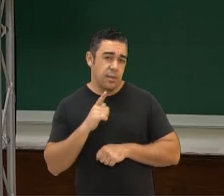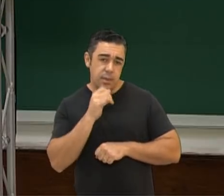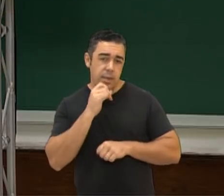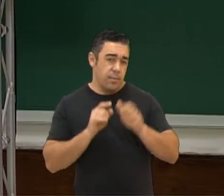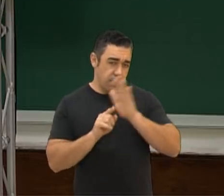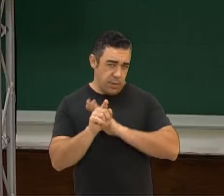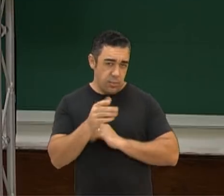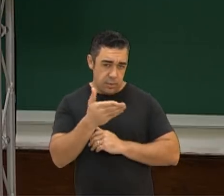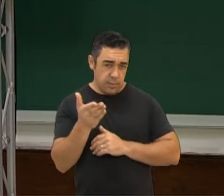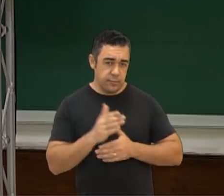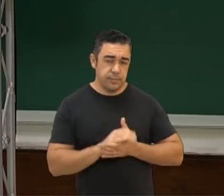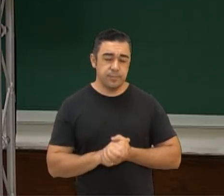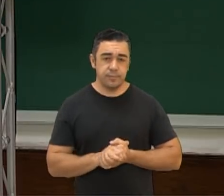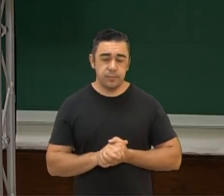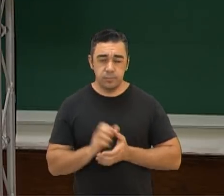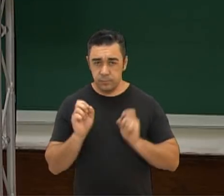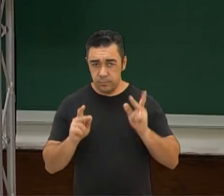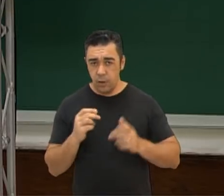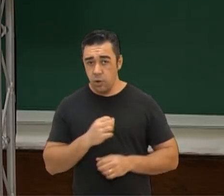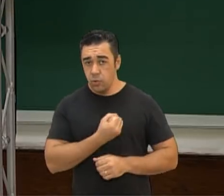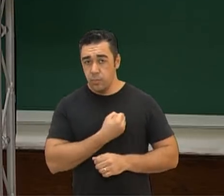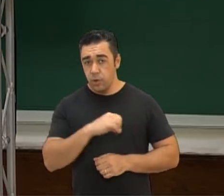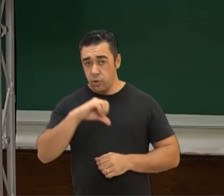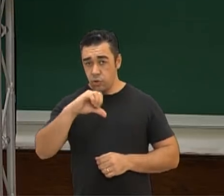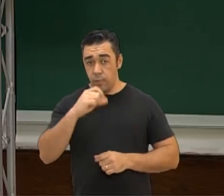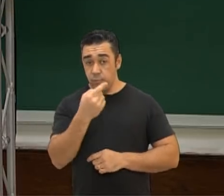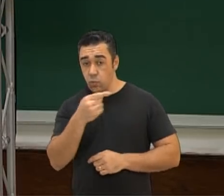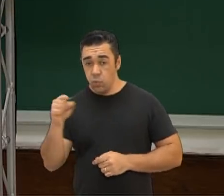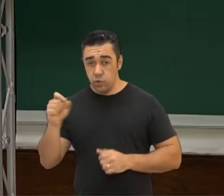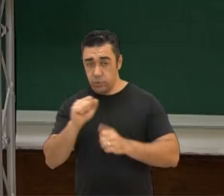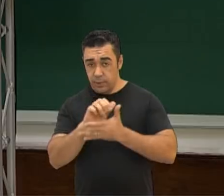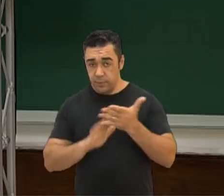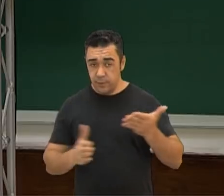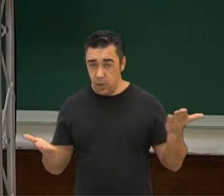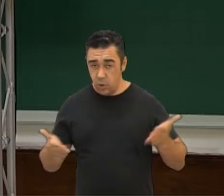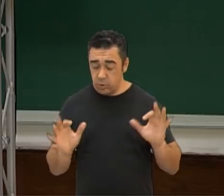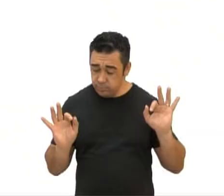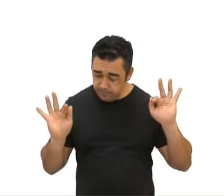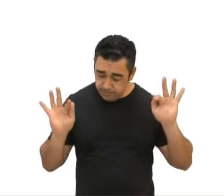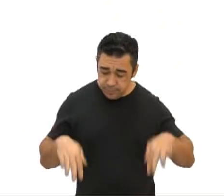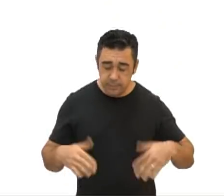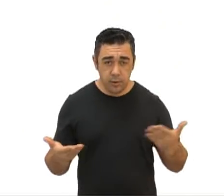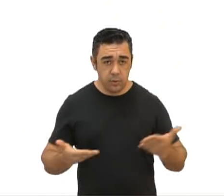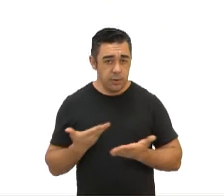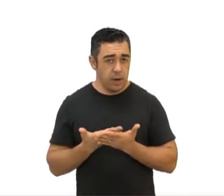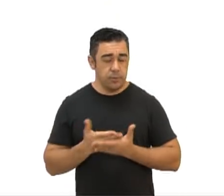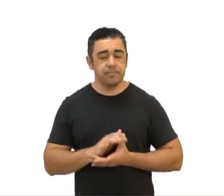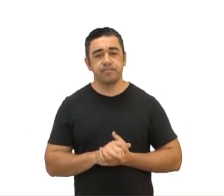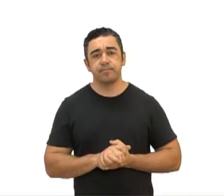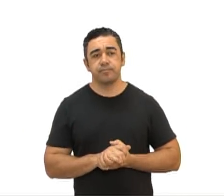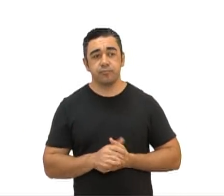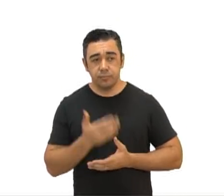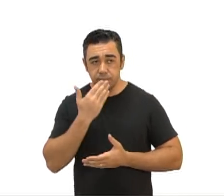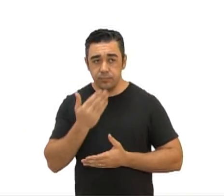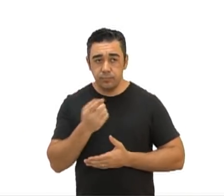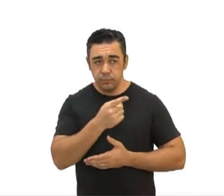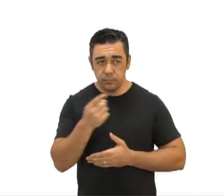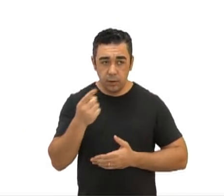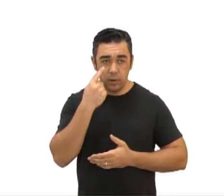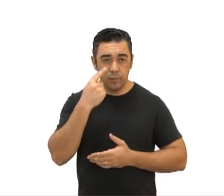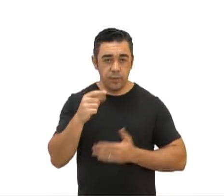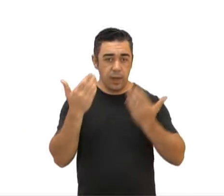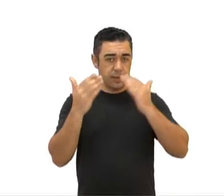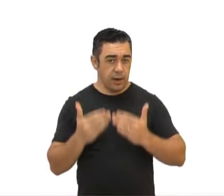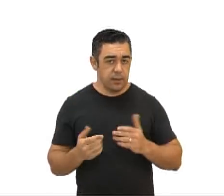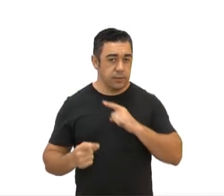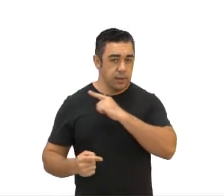com relação a isso, ok? Vamos para o 9 e último exercício agora, para fechar com chave de ouro essa aula. Então, eu vou pedir para vocês analisar o